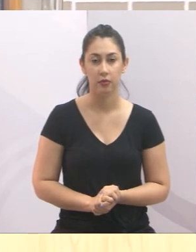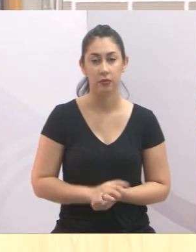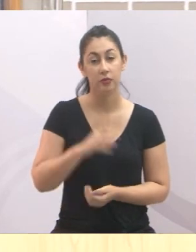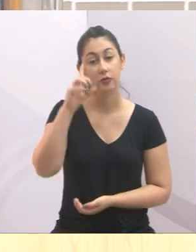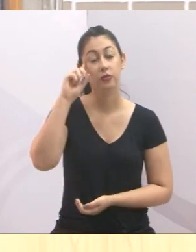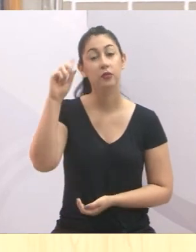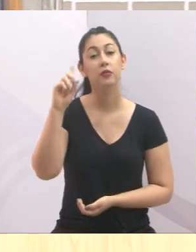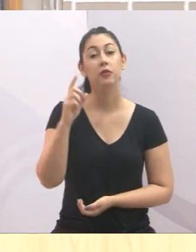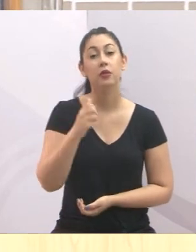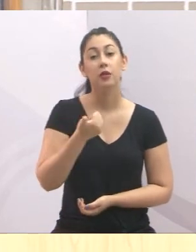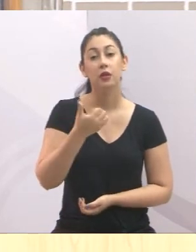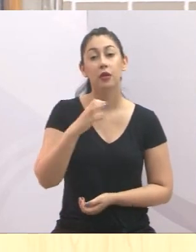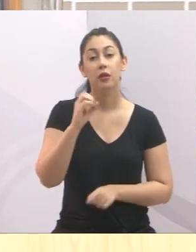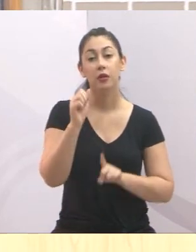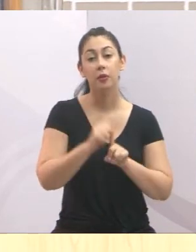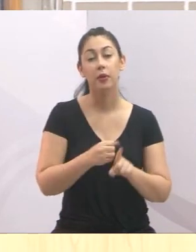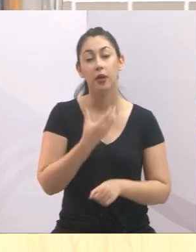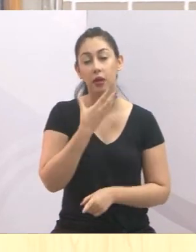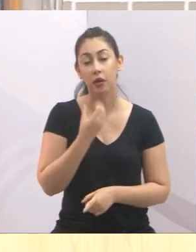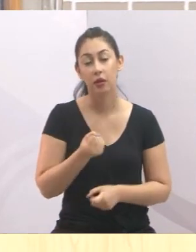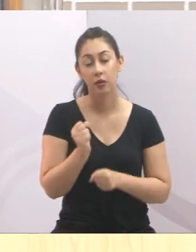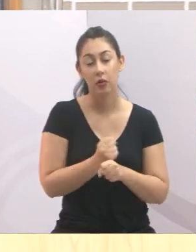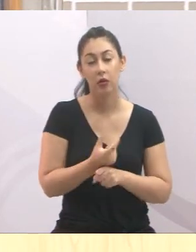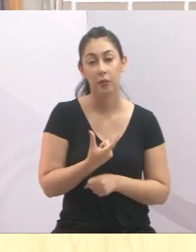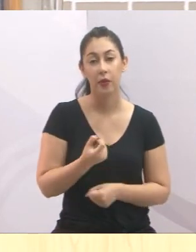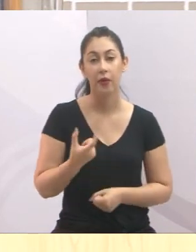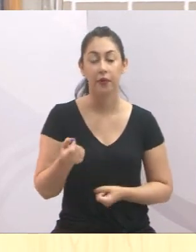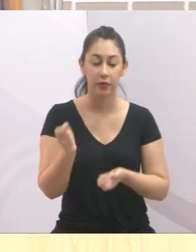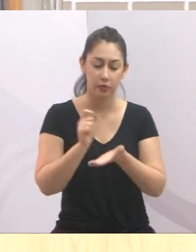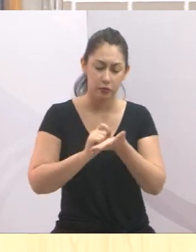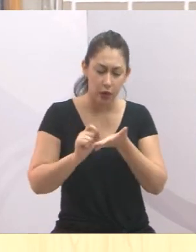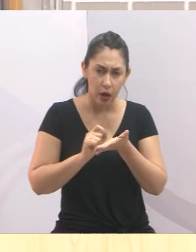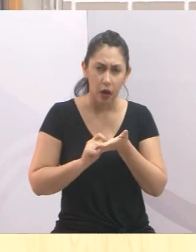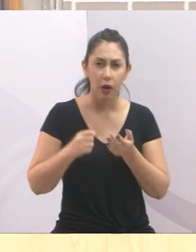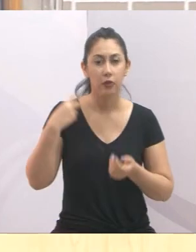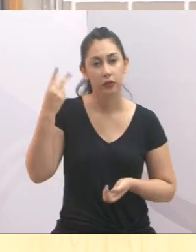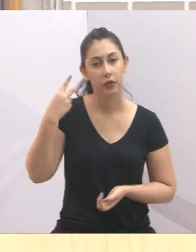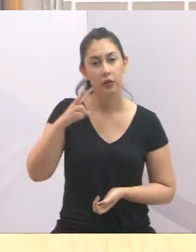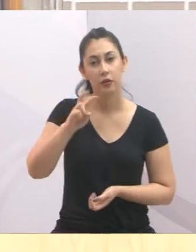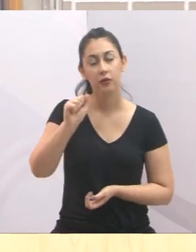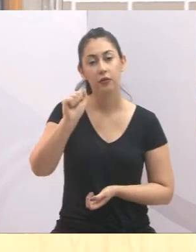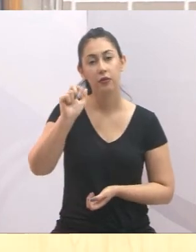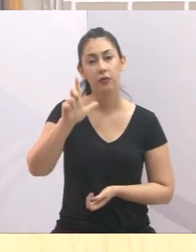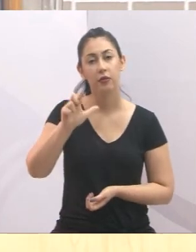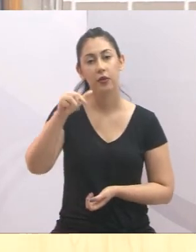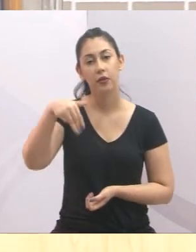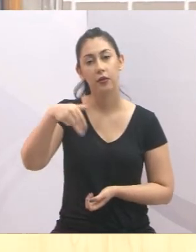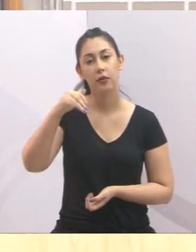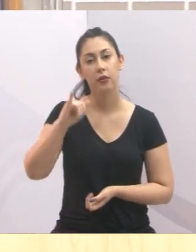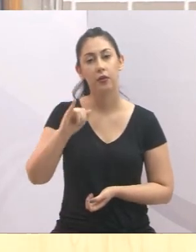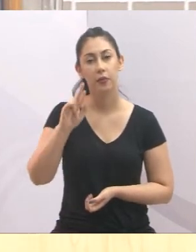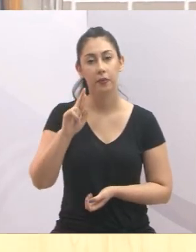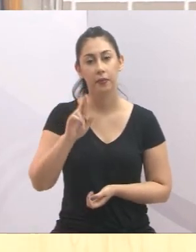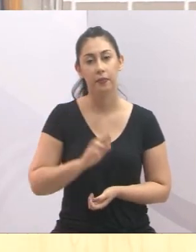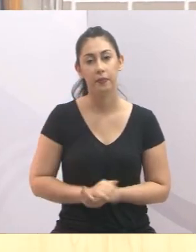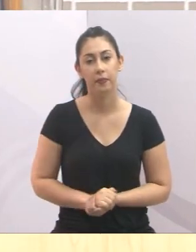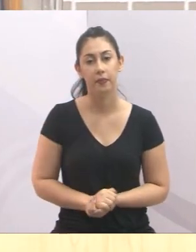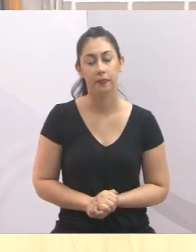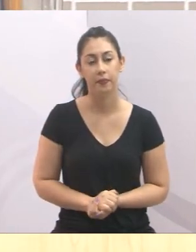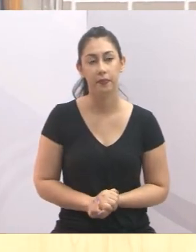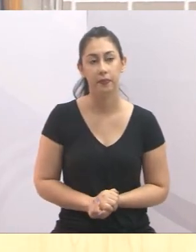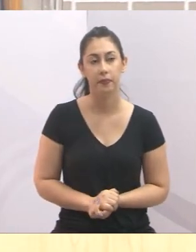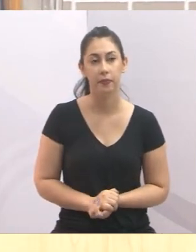de Sessões, 10 de dezembro de 2020. Autoria, vereador Valmir do Parque Meia Lua.